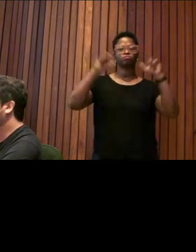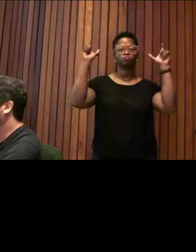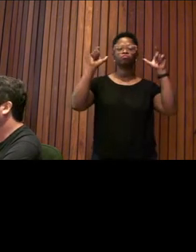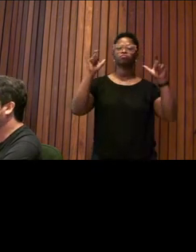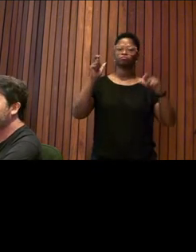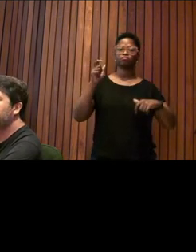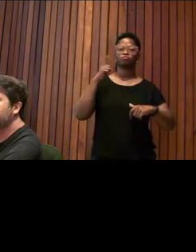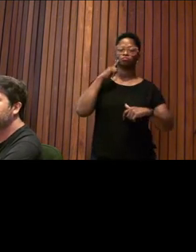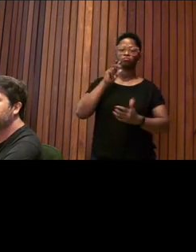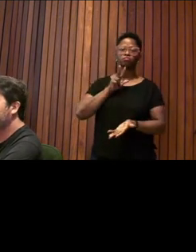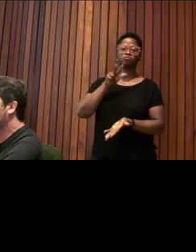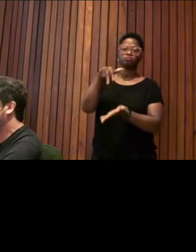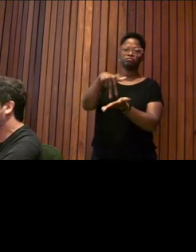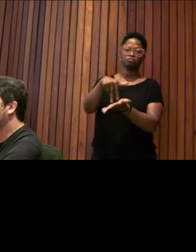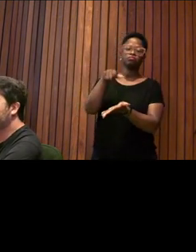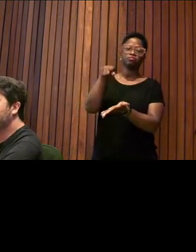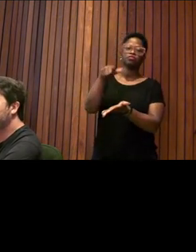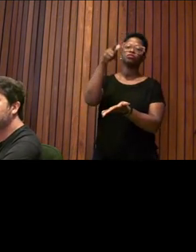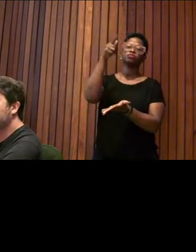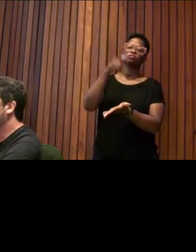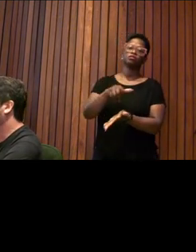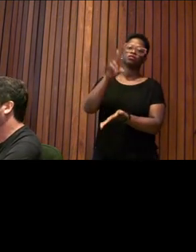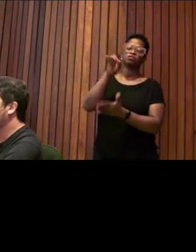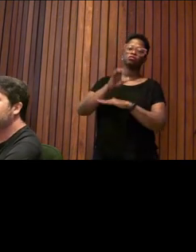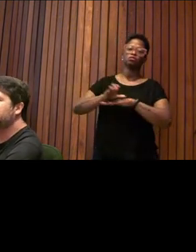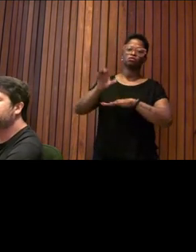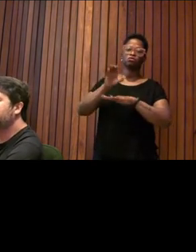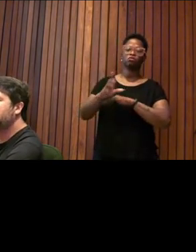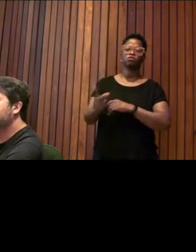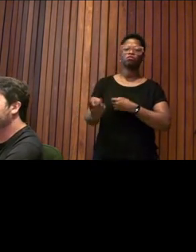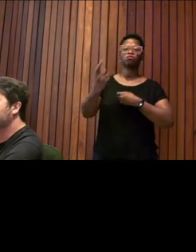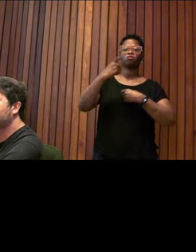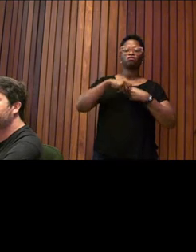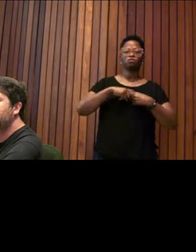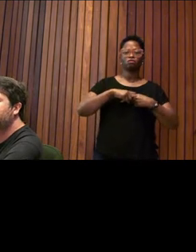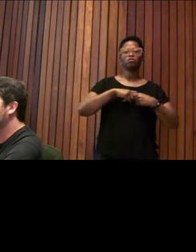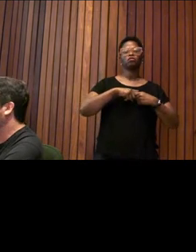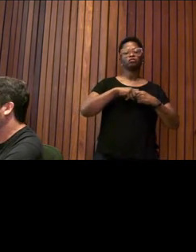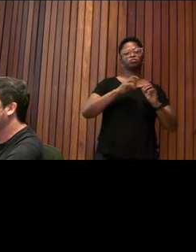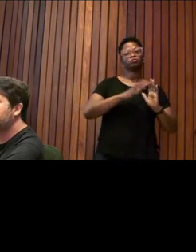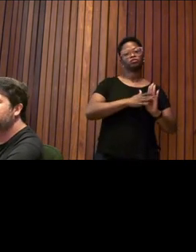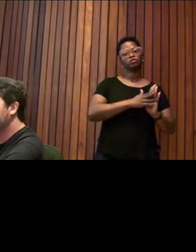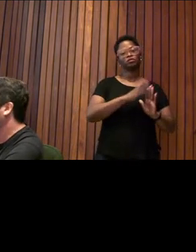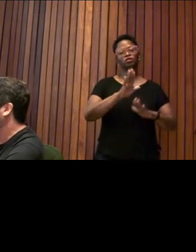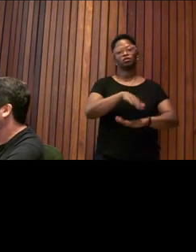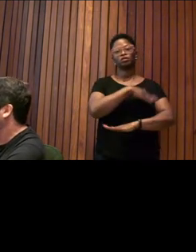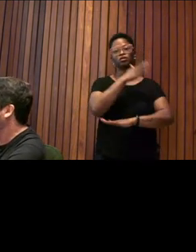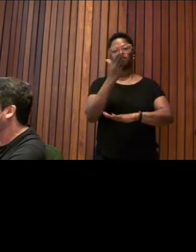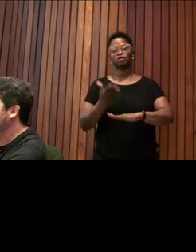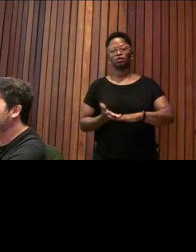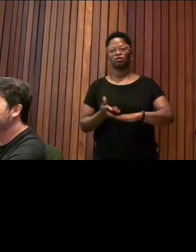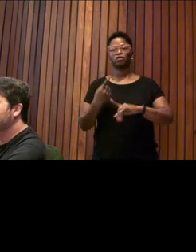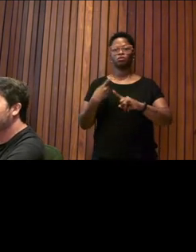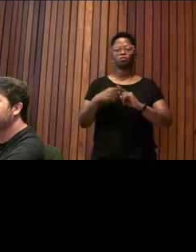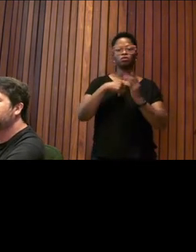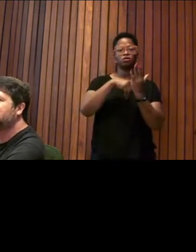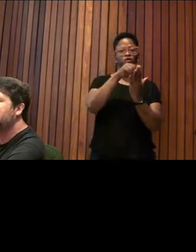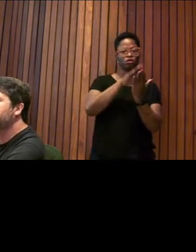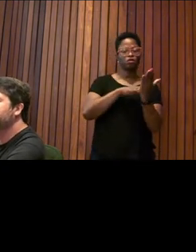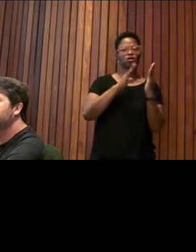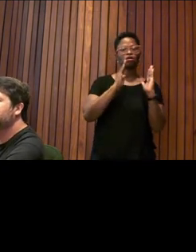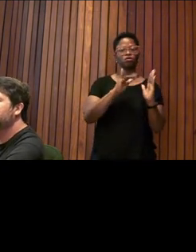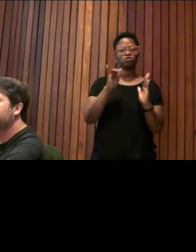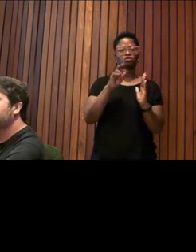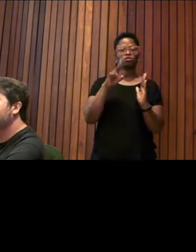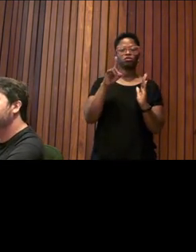e poder ir para mais um dia de curso, depois mais uma jornada de trabalho, porque, né, no Afresco a gente faz